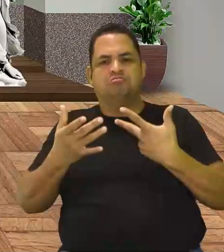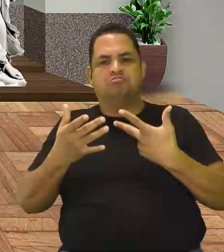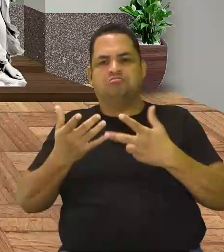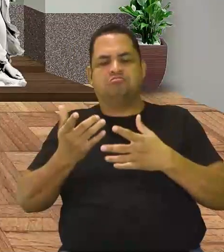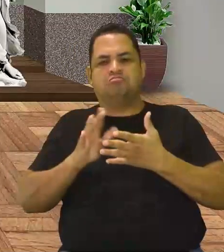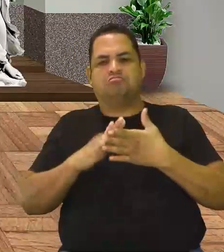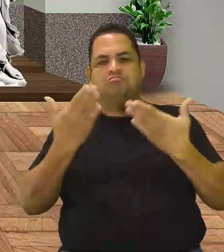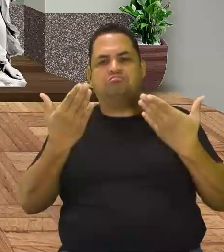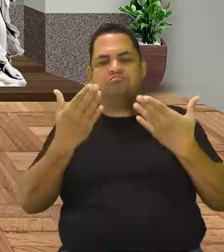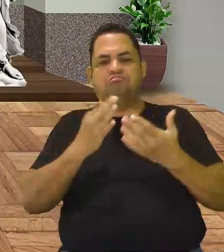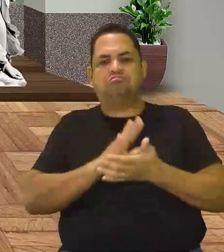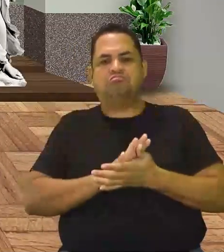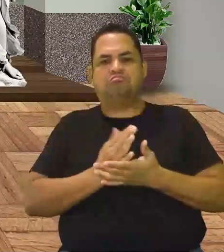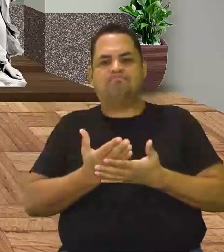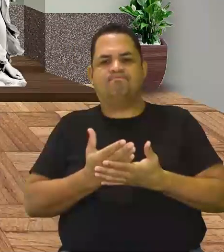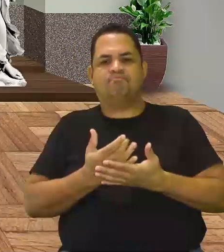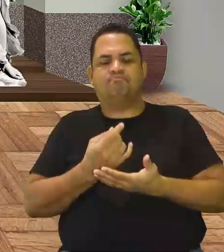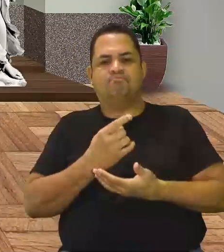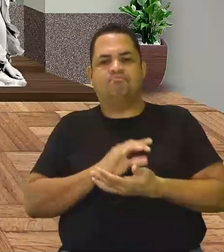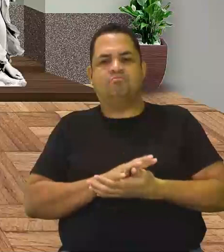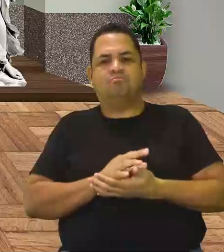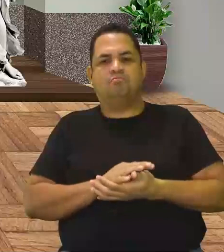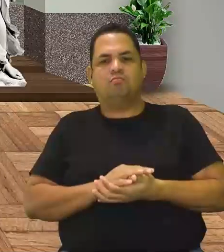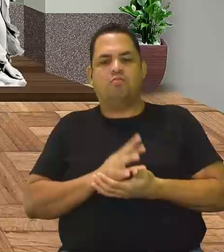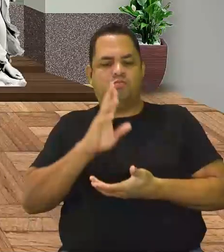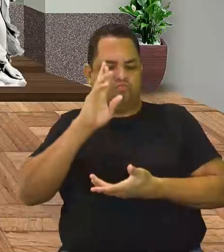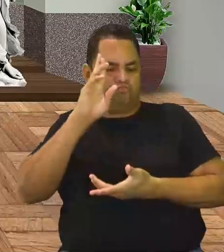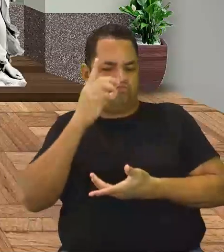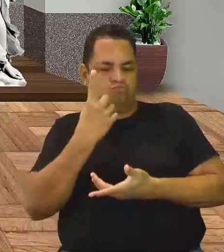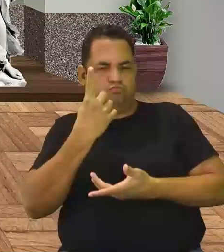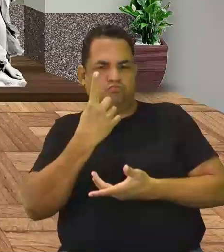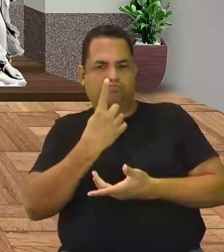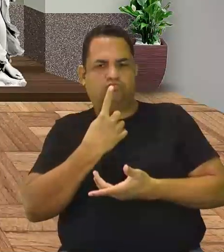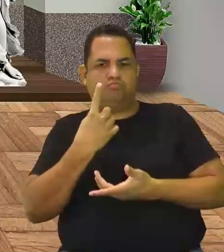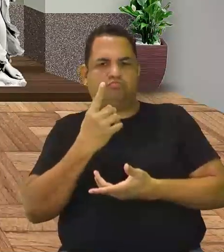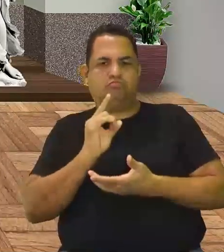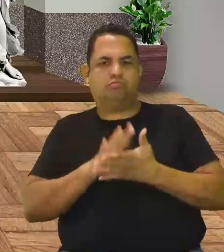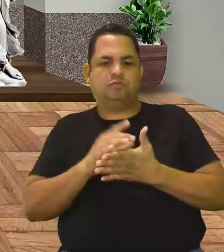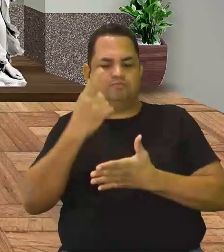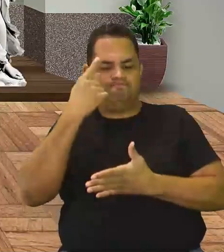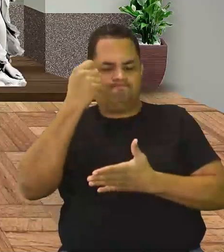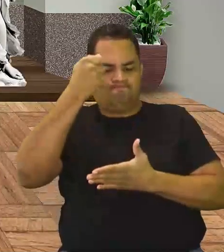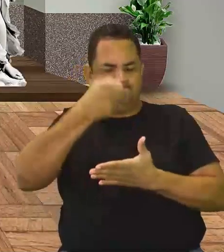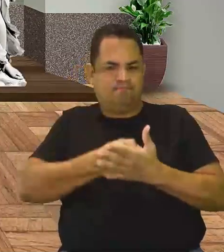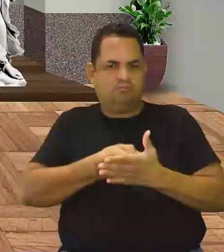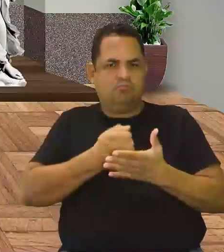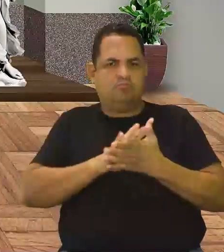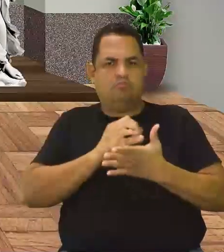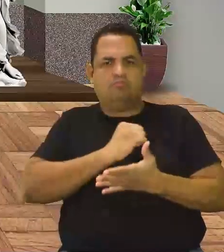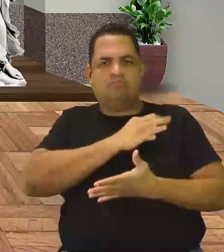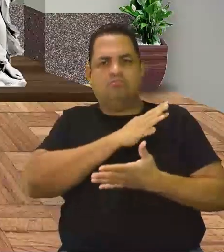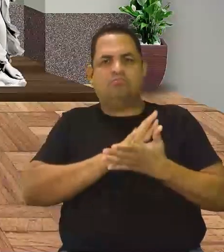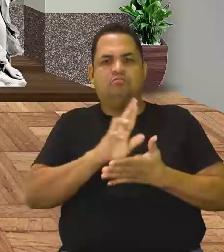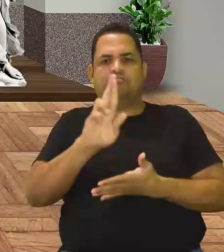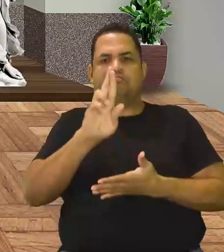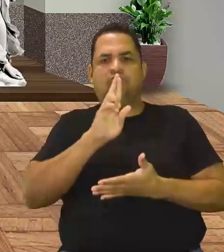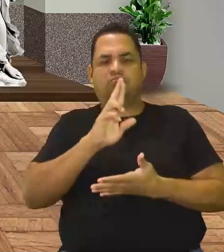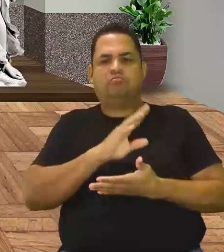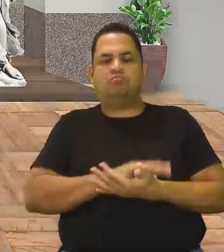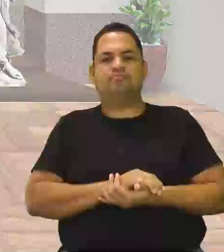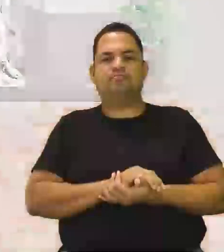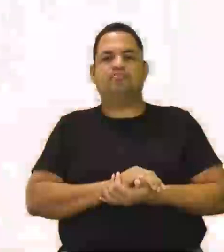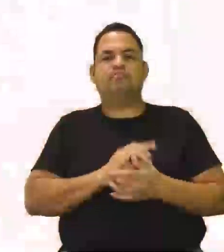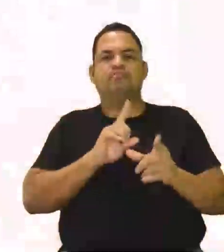Seria uma Constituição centralizada, uma Constituição ditatorial. É por isso que a resposta certa dessa daí é